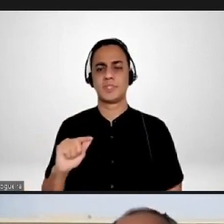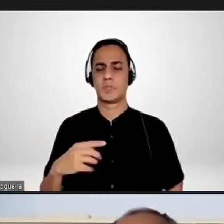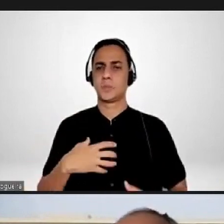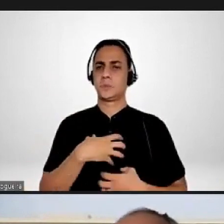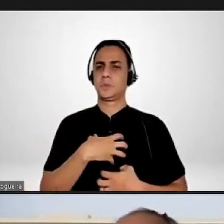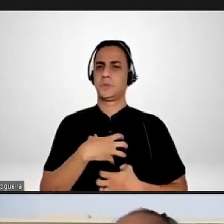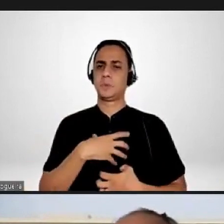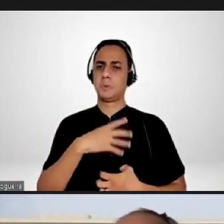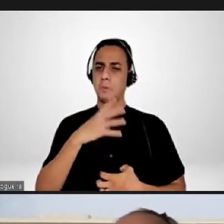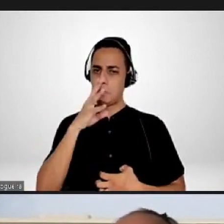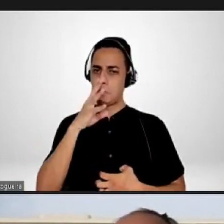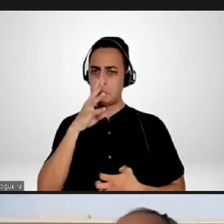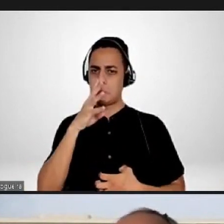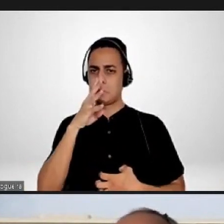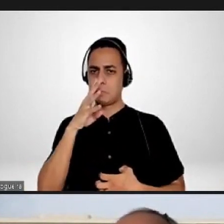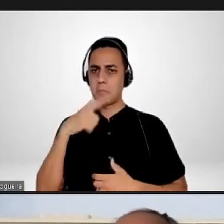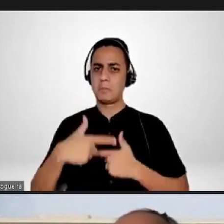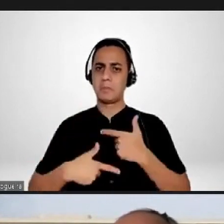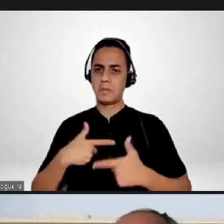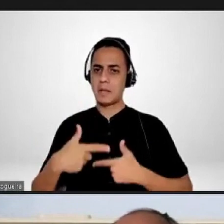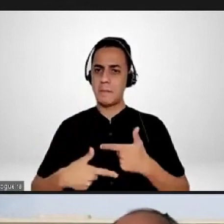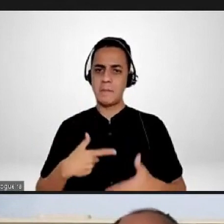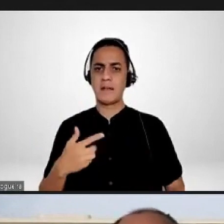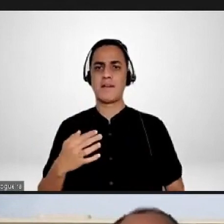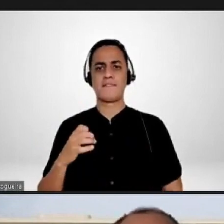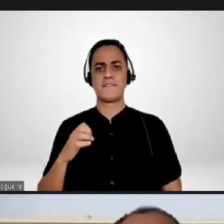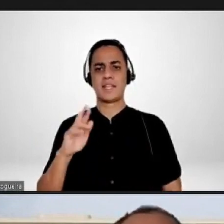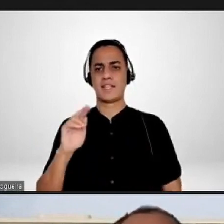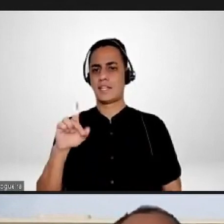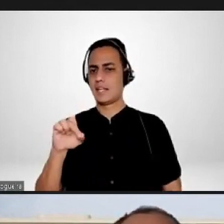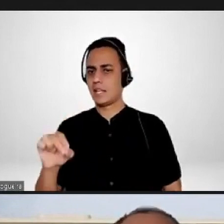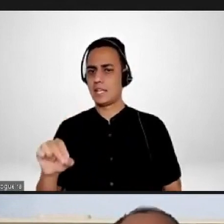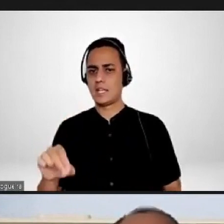impressionante o trabalho do Fernando e da Rosa.